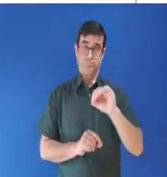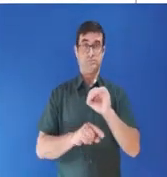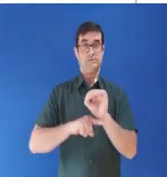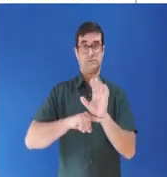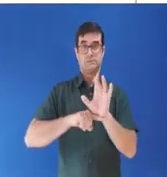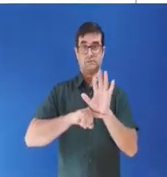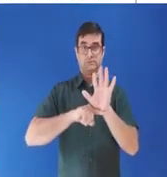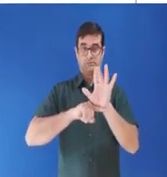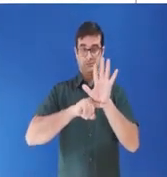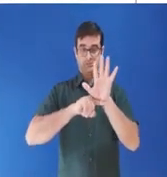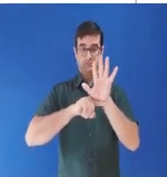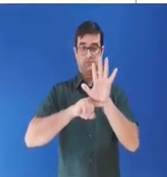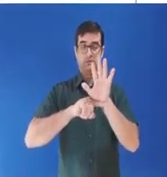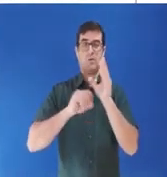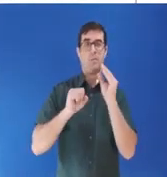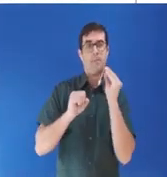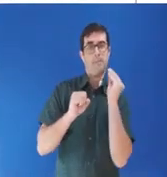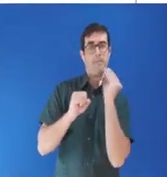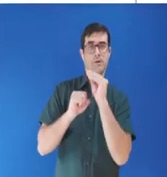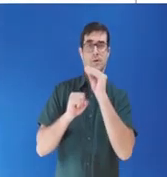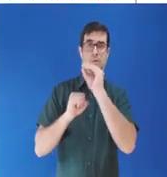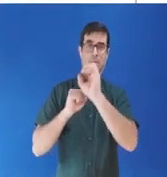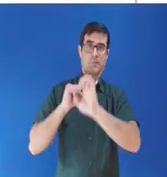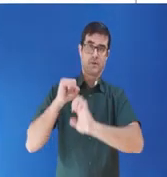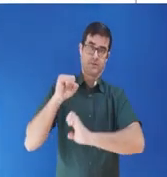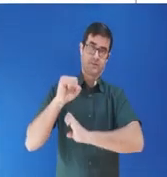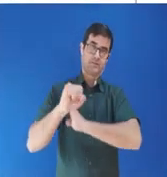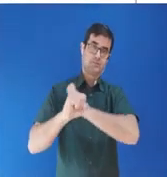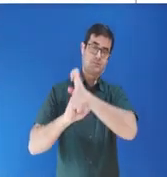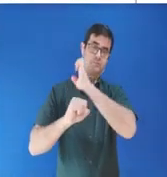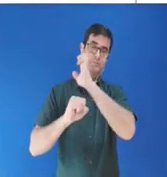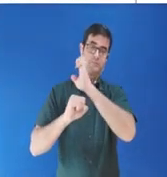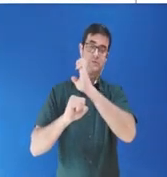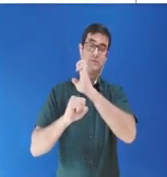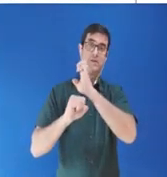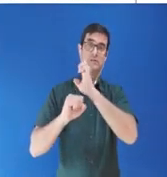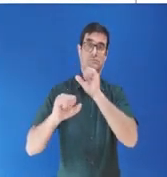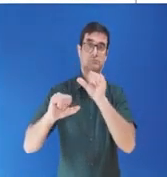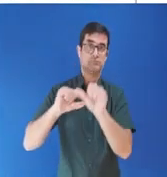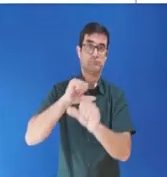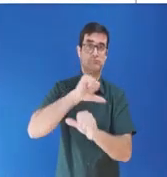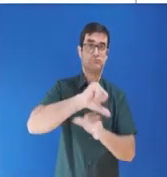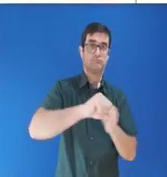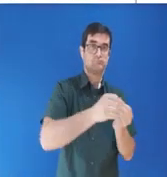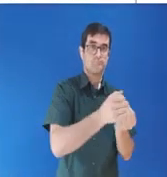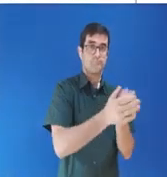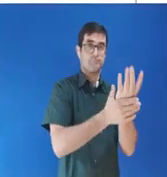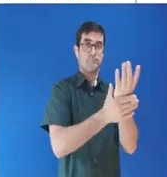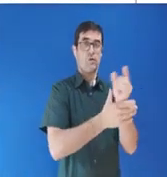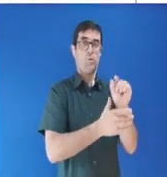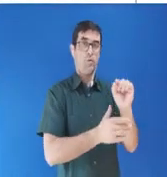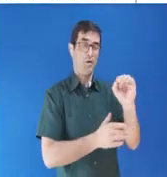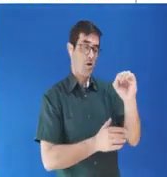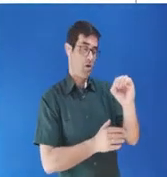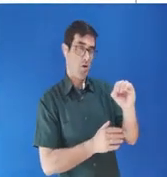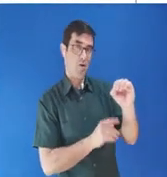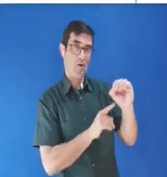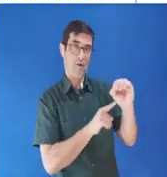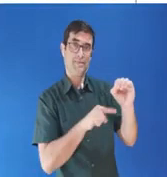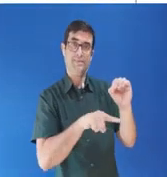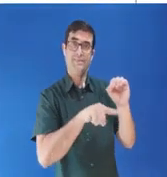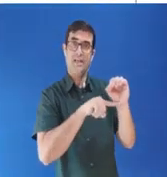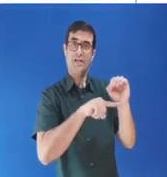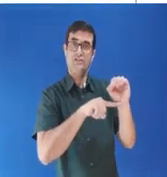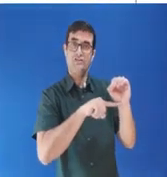fundamental, gasoso, e eu vou adicionar um elétron dando origem, né, a uma espécie